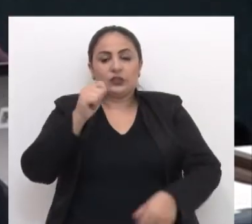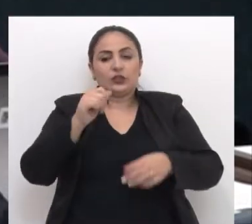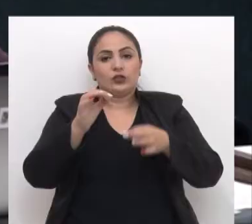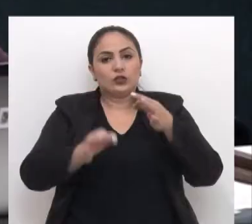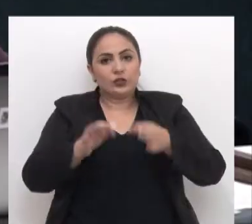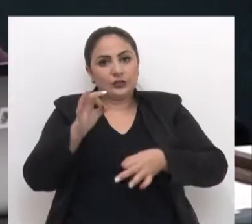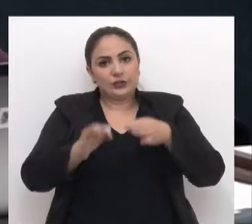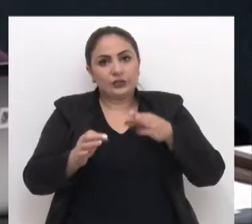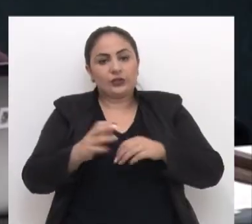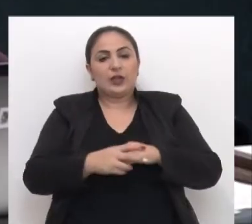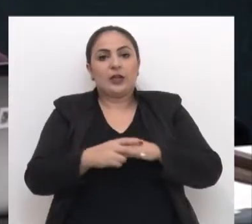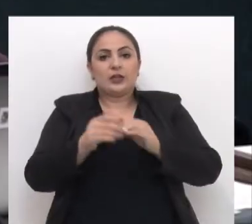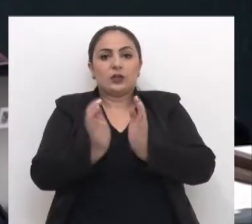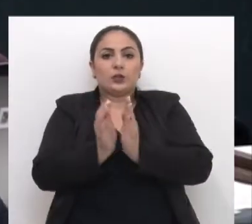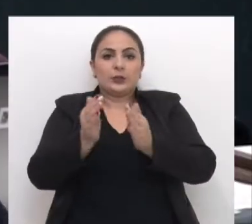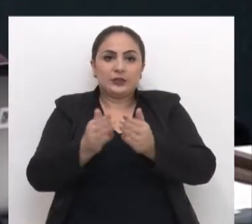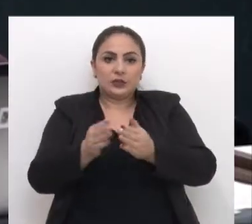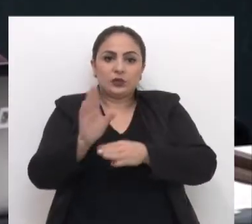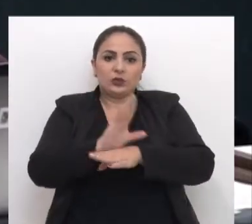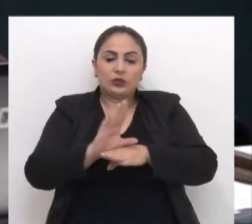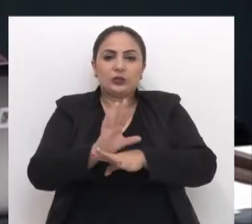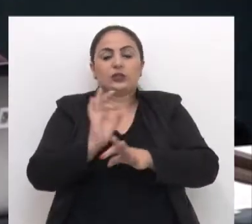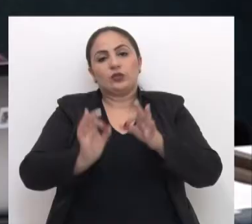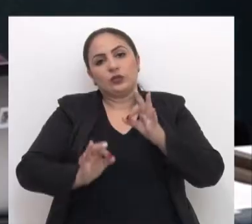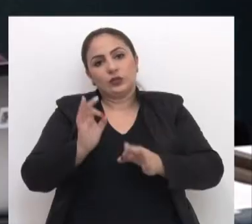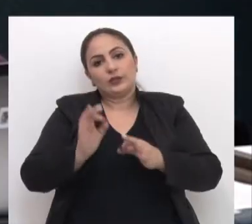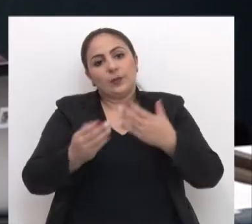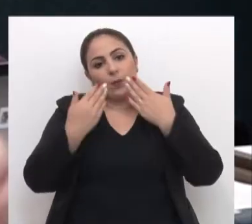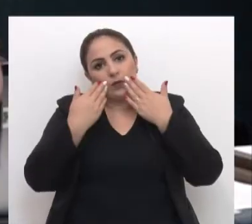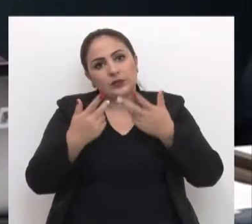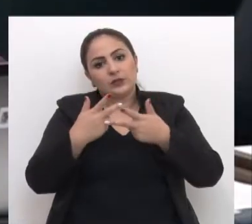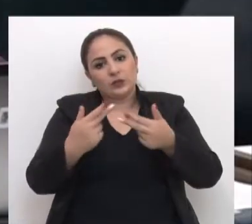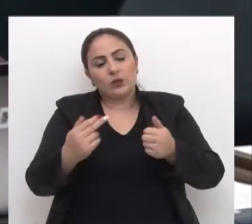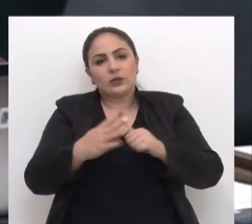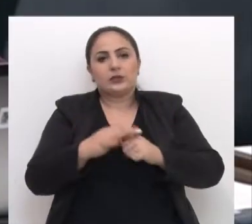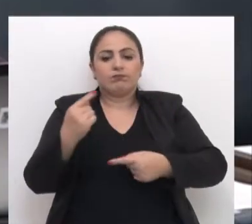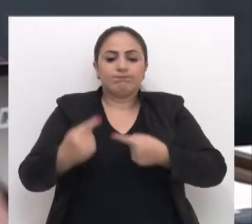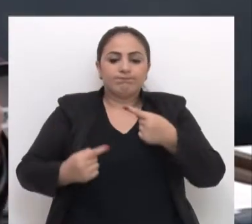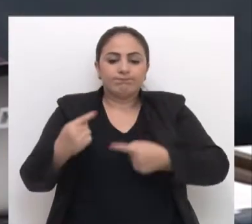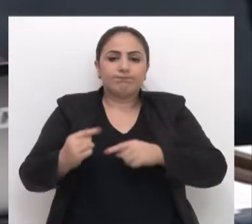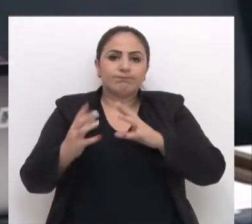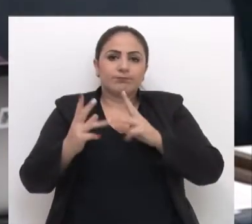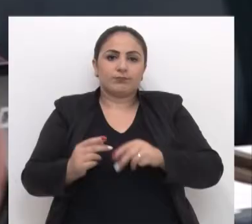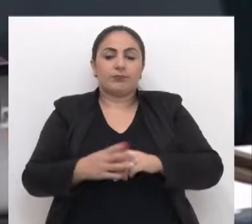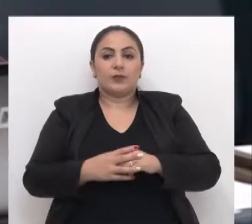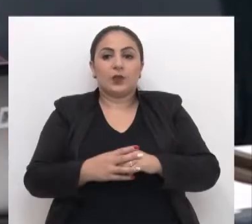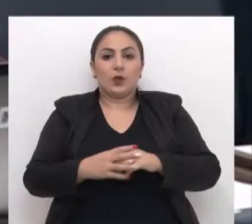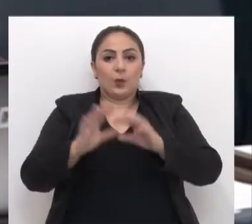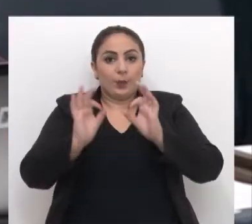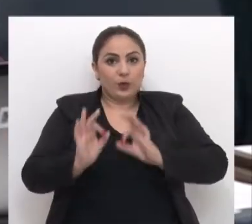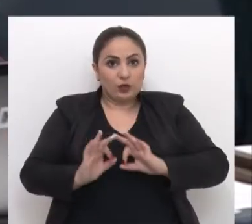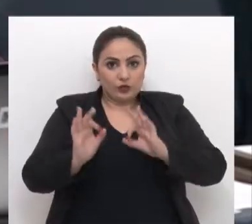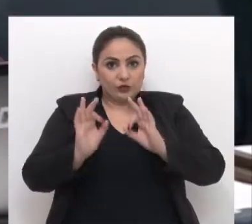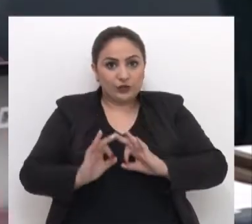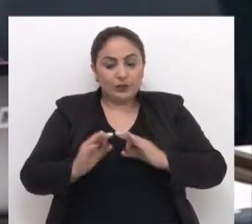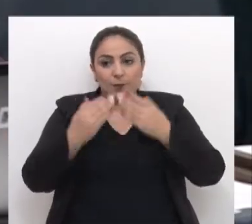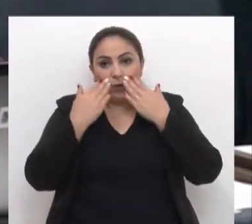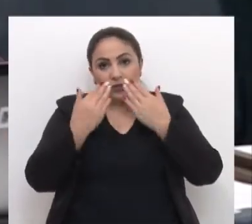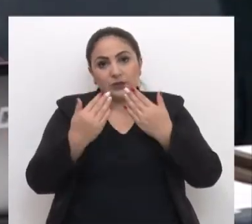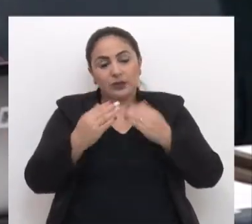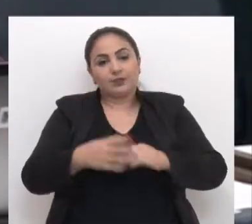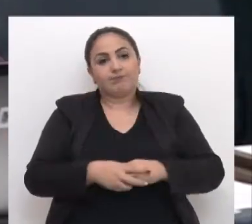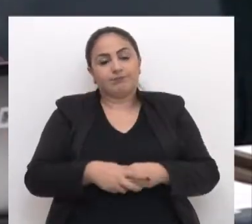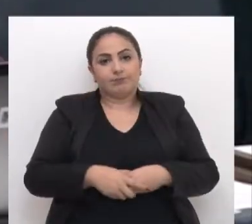tem análise jurídica da Procuradoria, da Comissão de Constituição e Justiça, é feito os apontamentos, as emendas, a discussão, o projeto